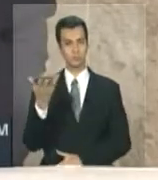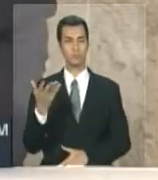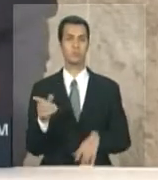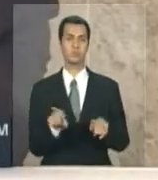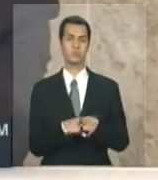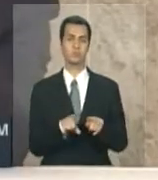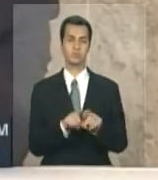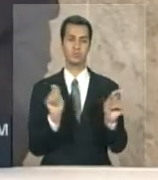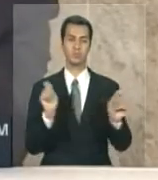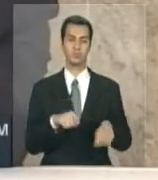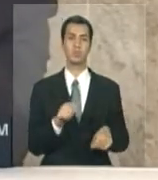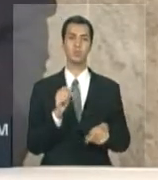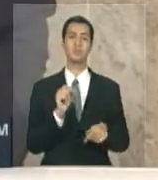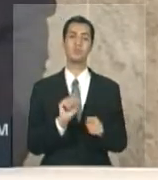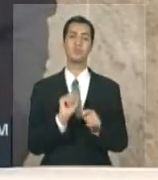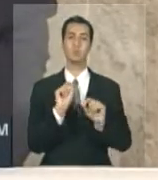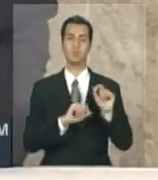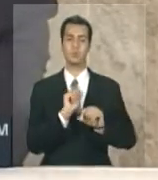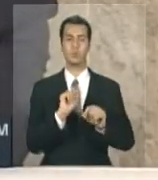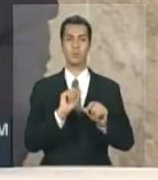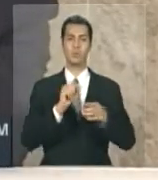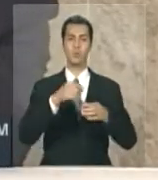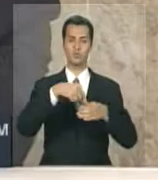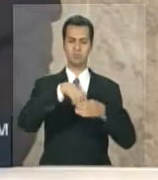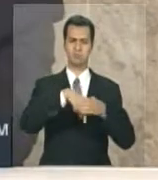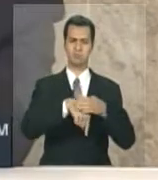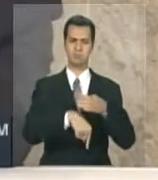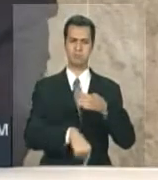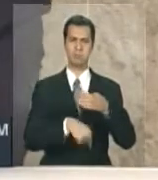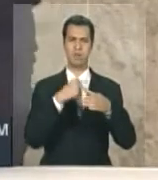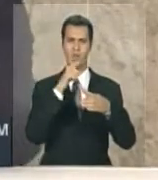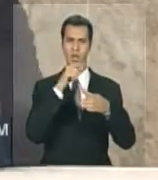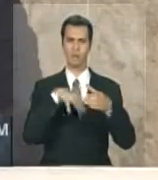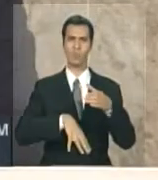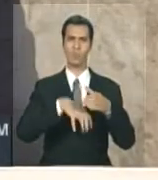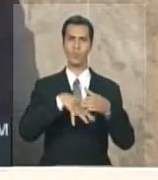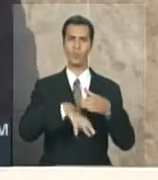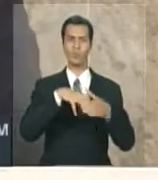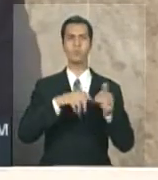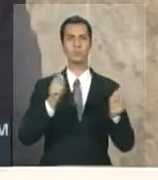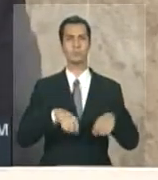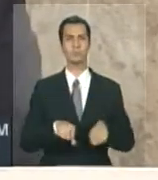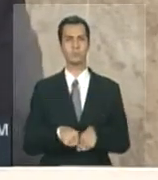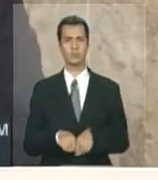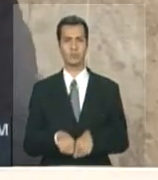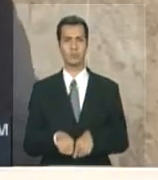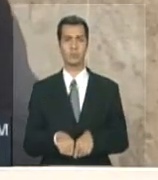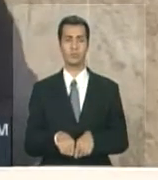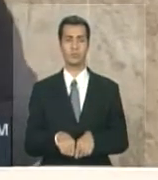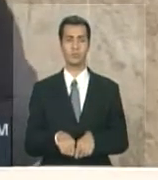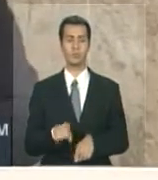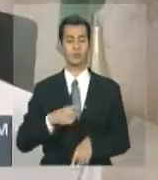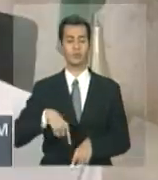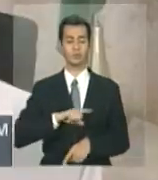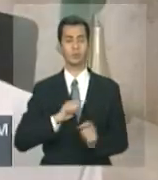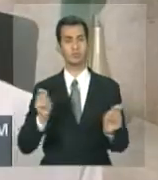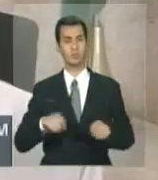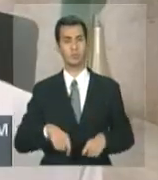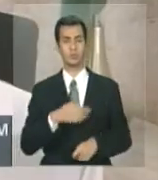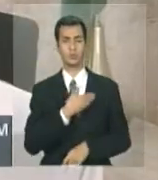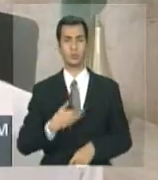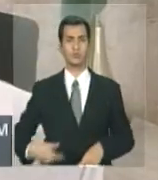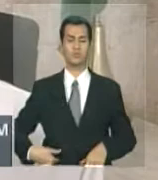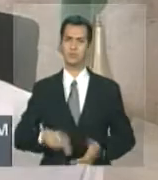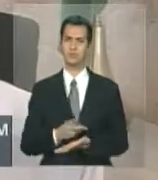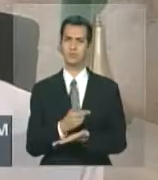definir poços artesianos que as propriedades rurais exijam, e tenhamos sempre o Estado preparado para ações